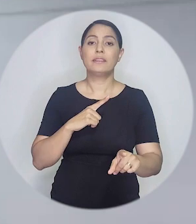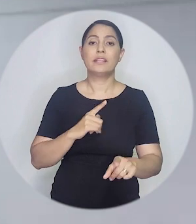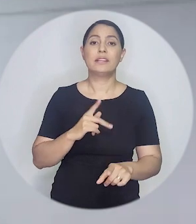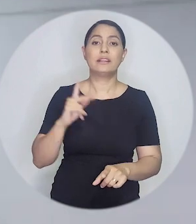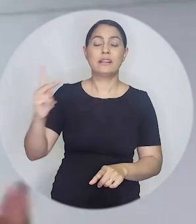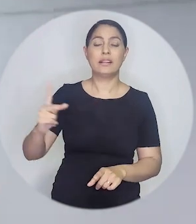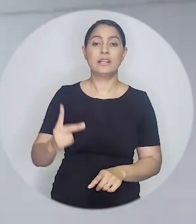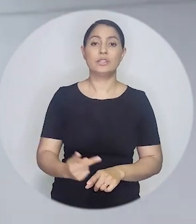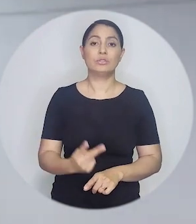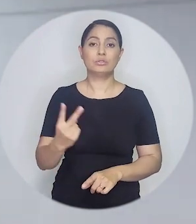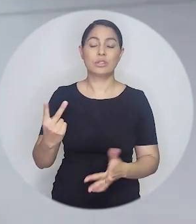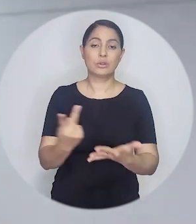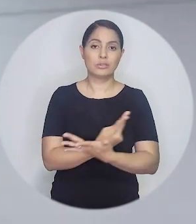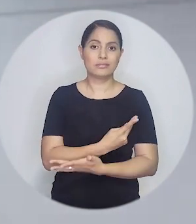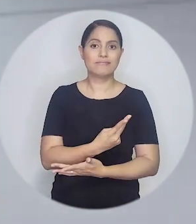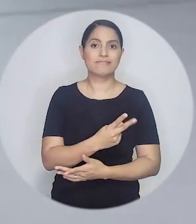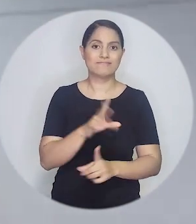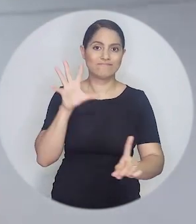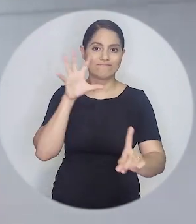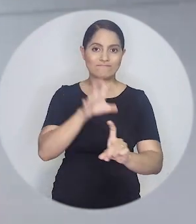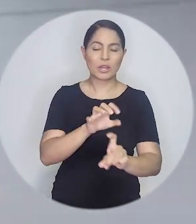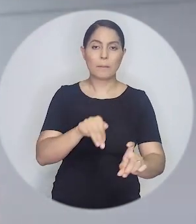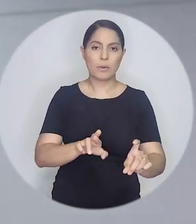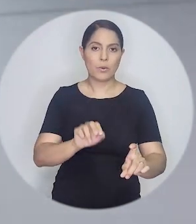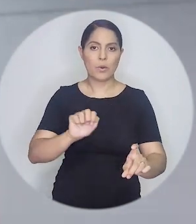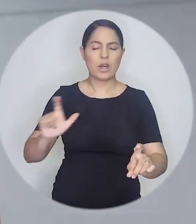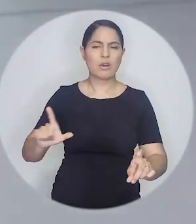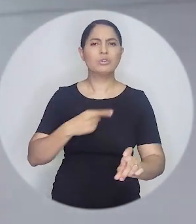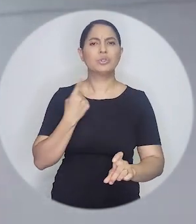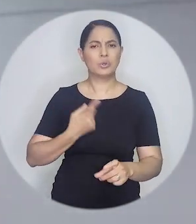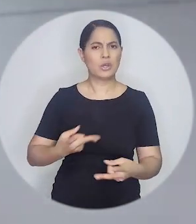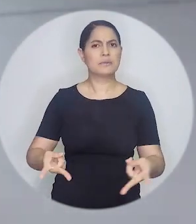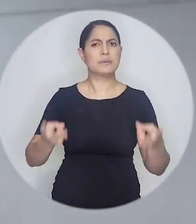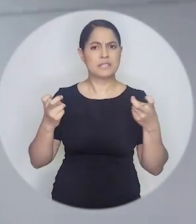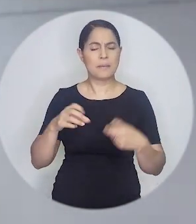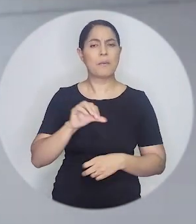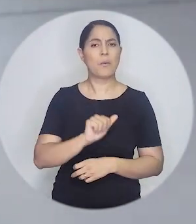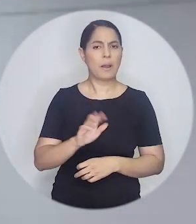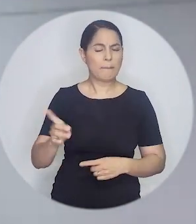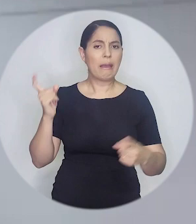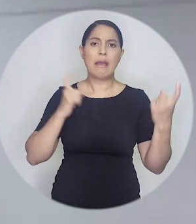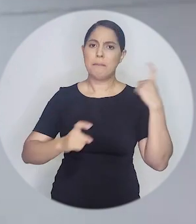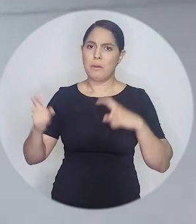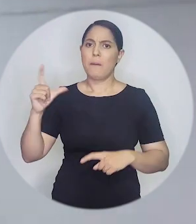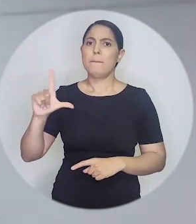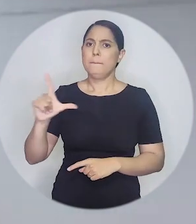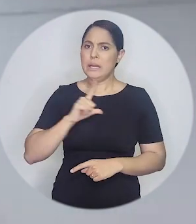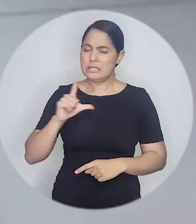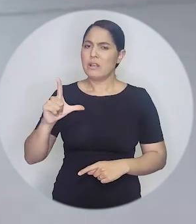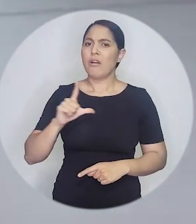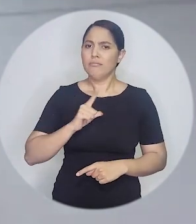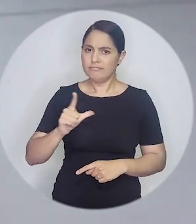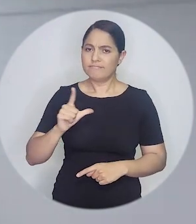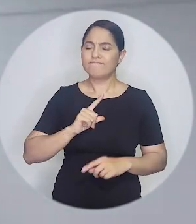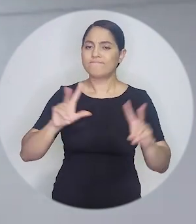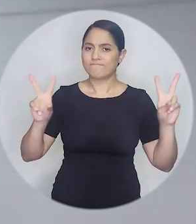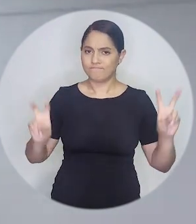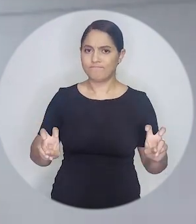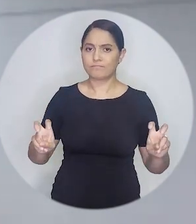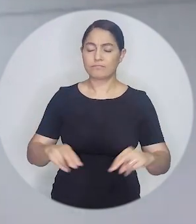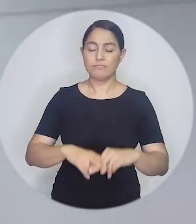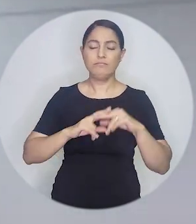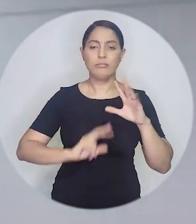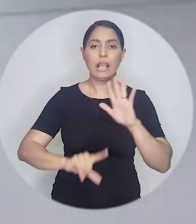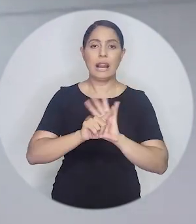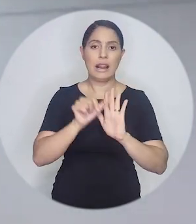2 situações trágicas provocadas lá em decorrência de assédio moral. Então a gente percebe que a OAB se preocupou de forma